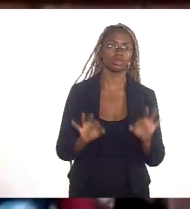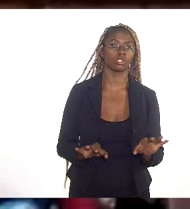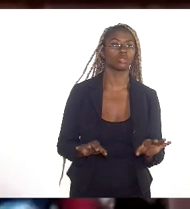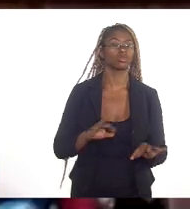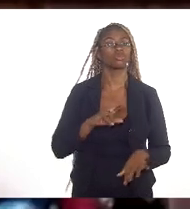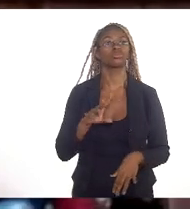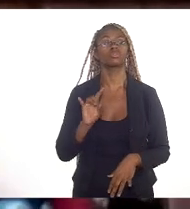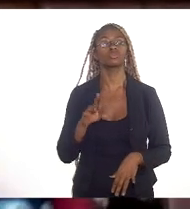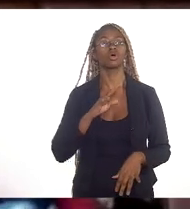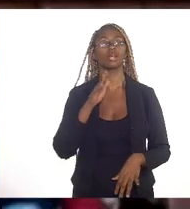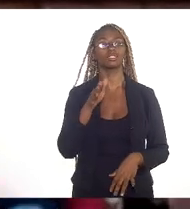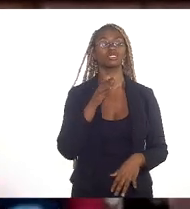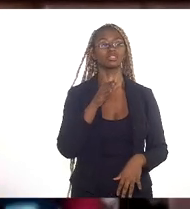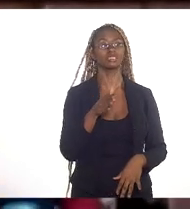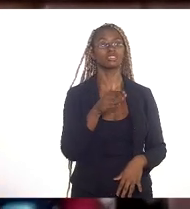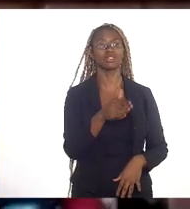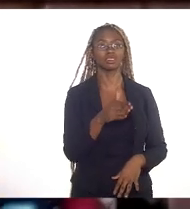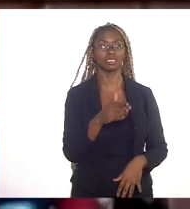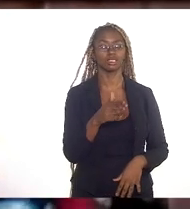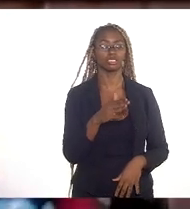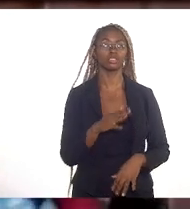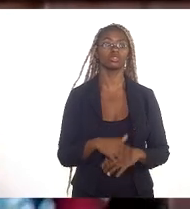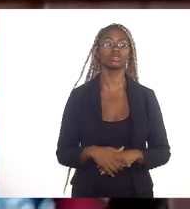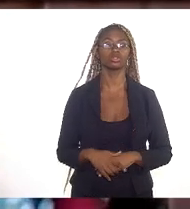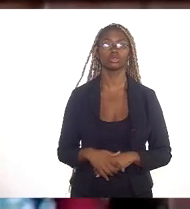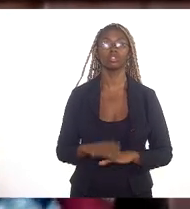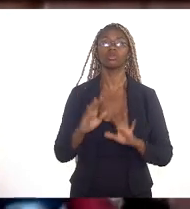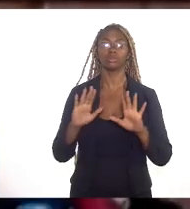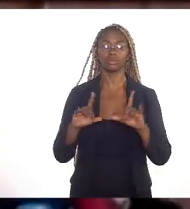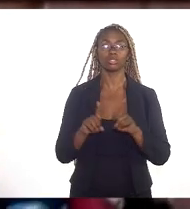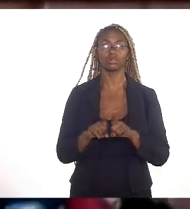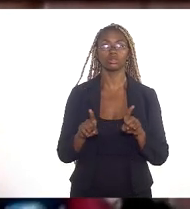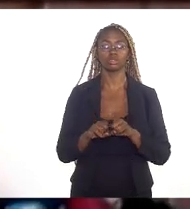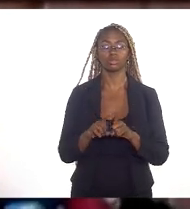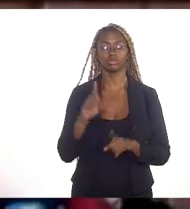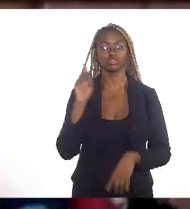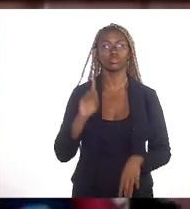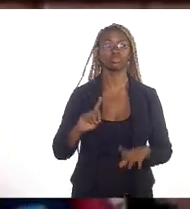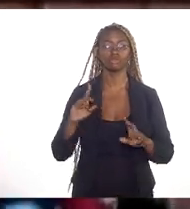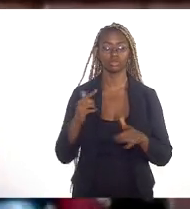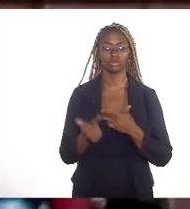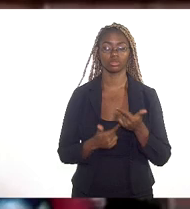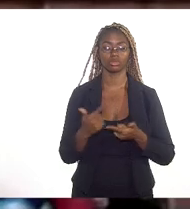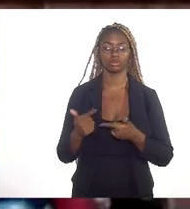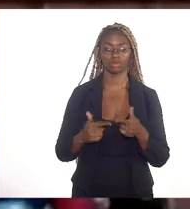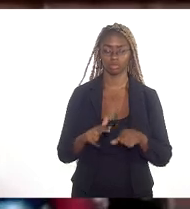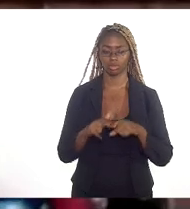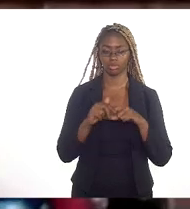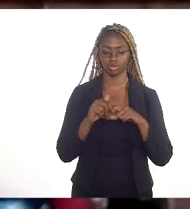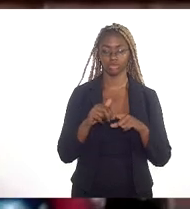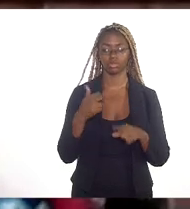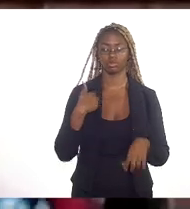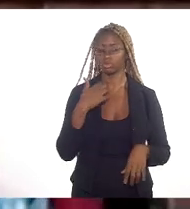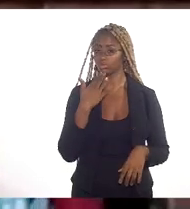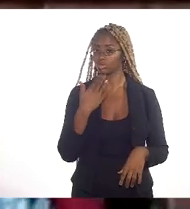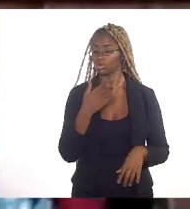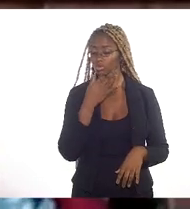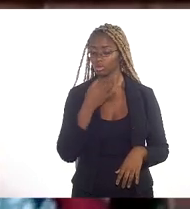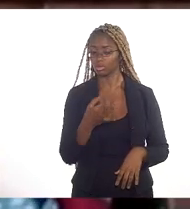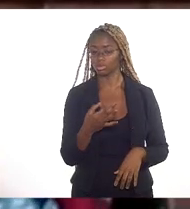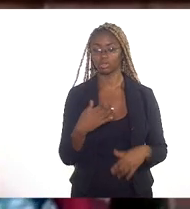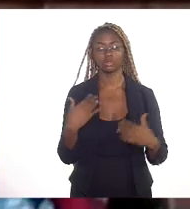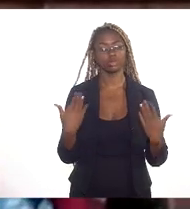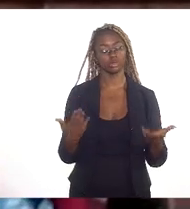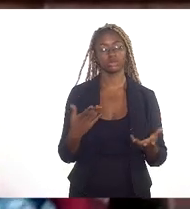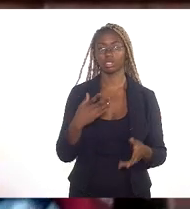acesso à propriedade, mas, sobretudo, a efetivação do direito ao trabalho. Por isso, evocamos esse parecer. Considerando